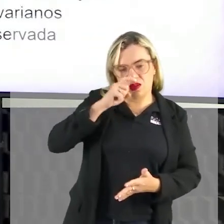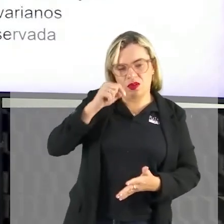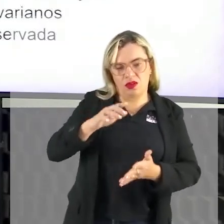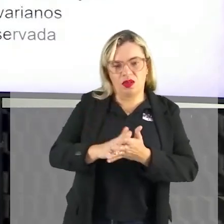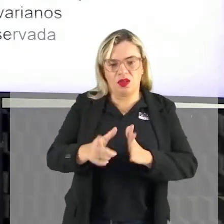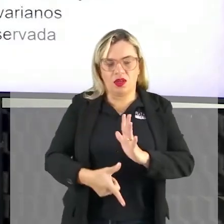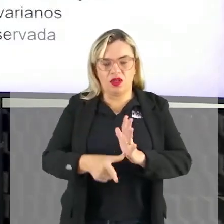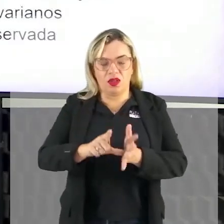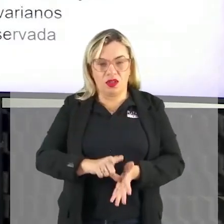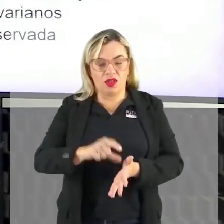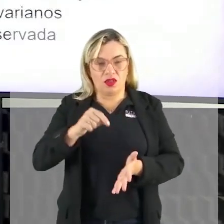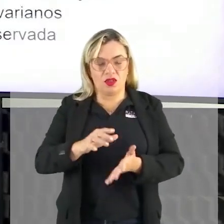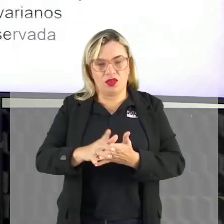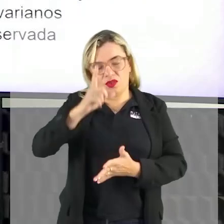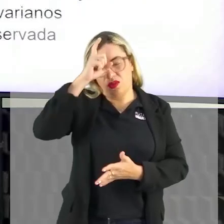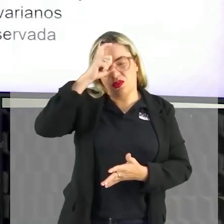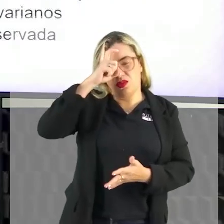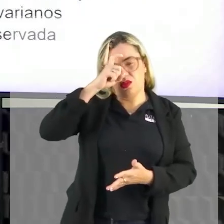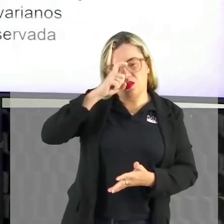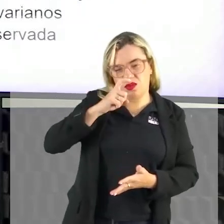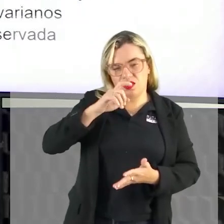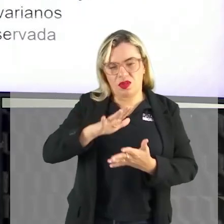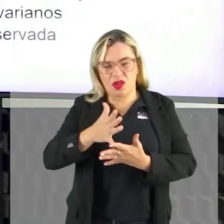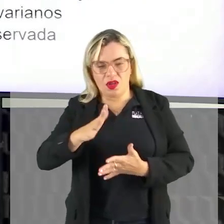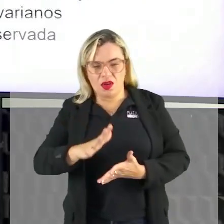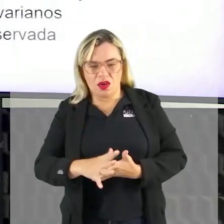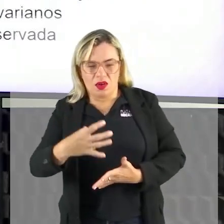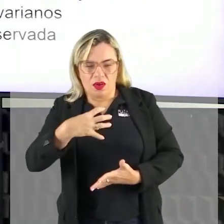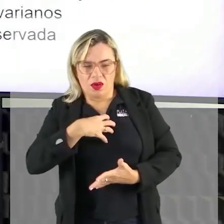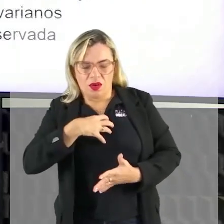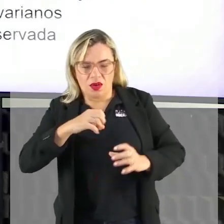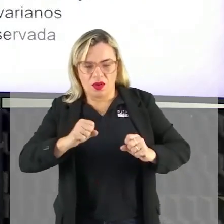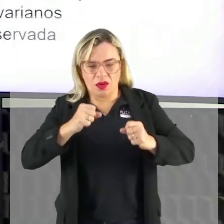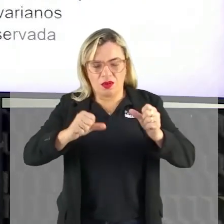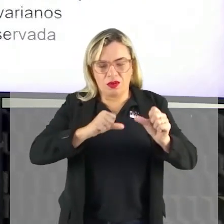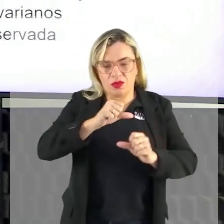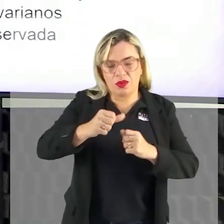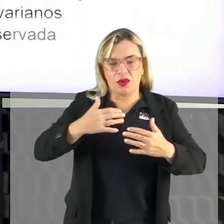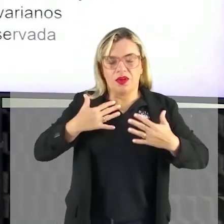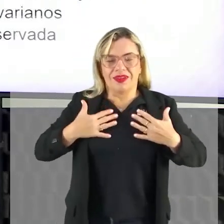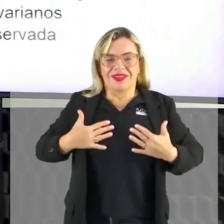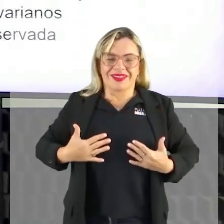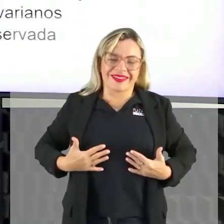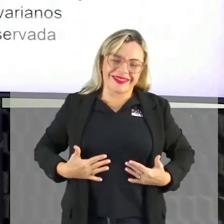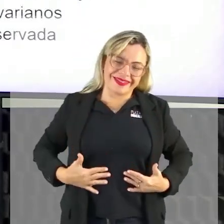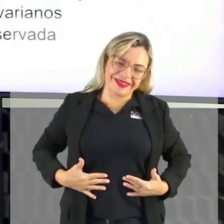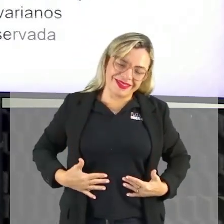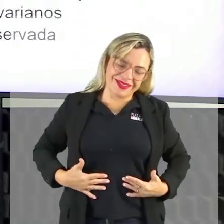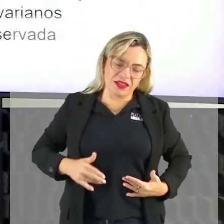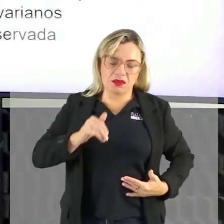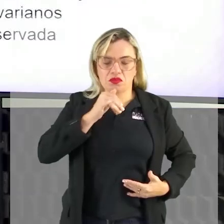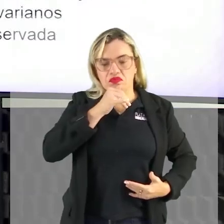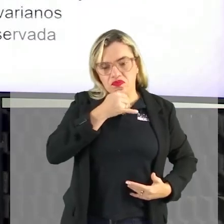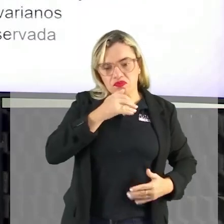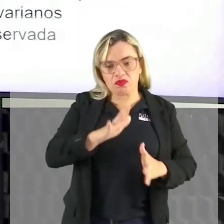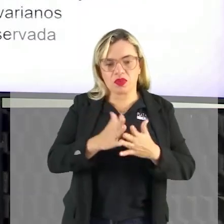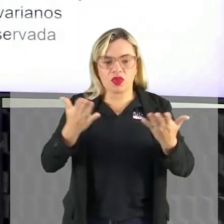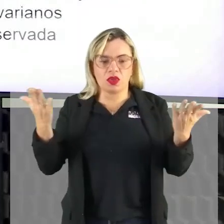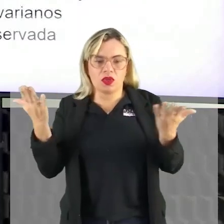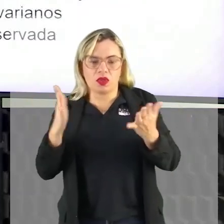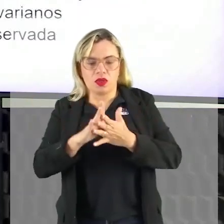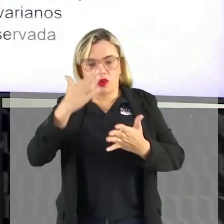tensão pré-menstrual. Entre outros sintomas, podem ocorrer alterações de humor.